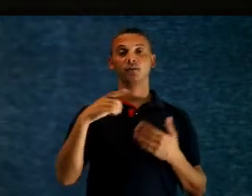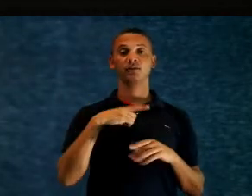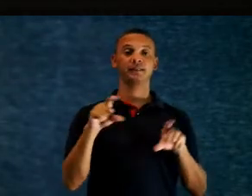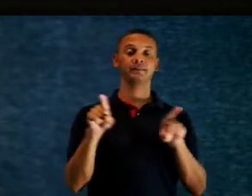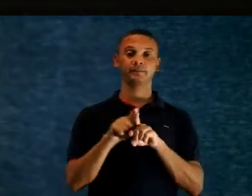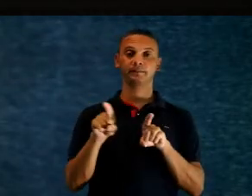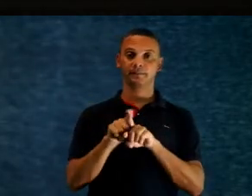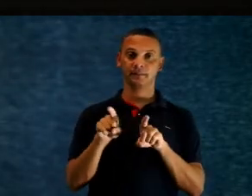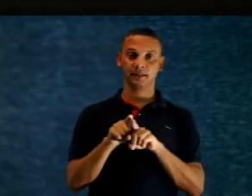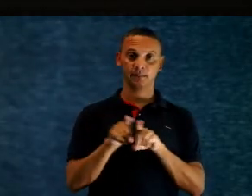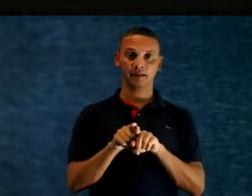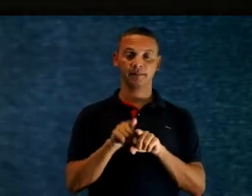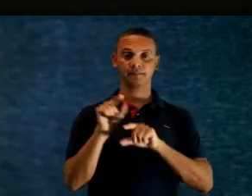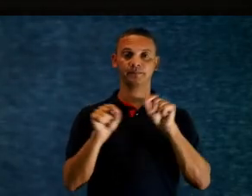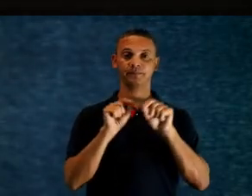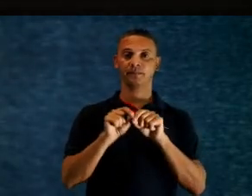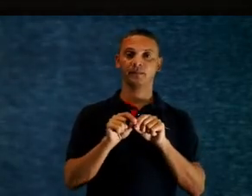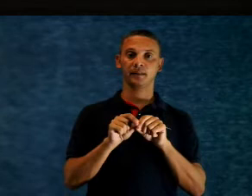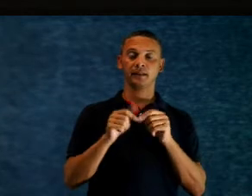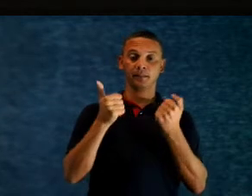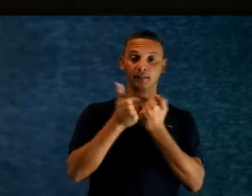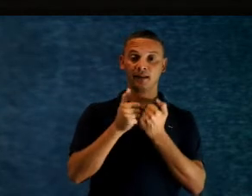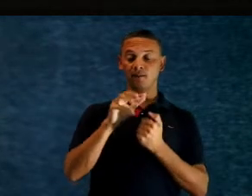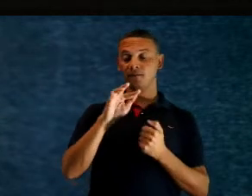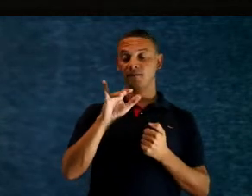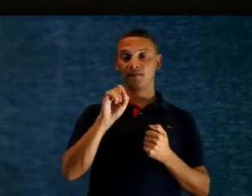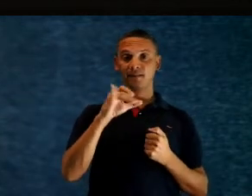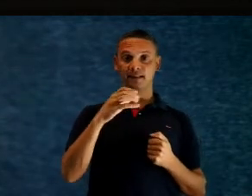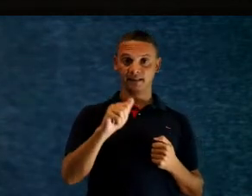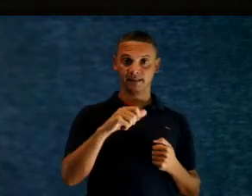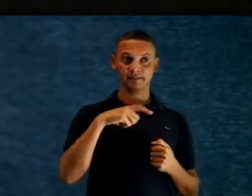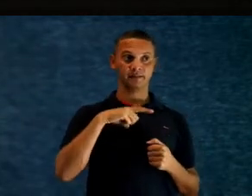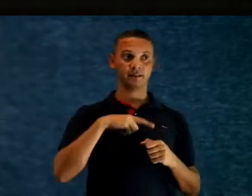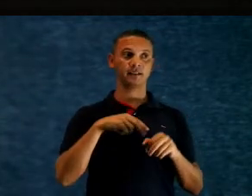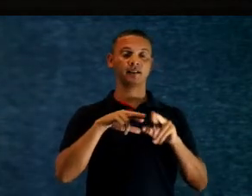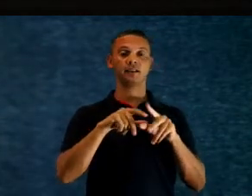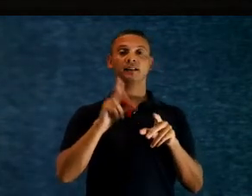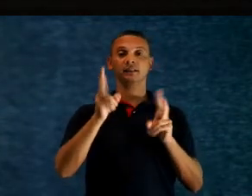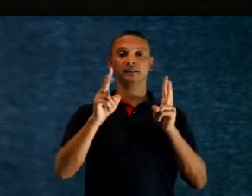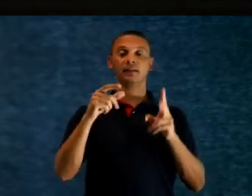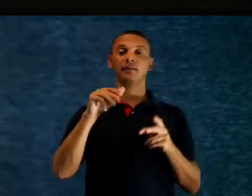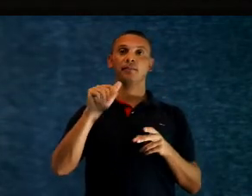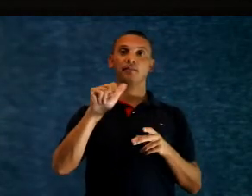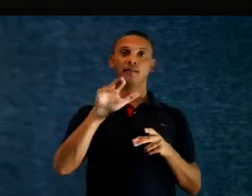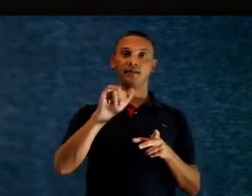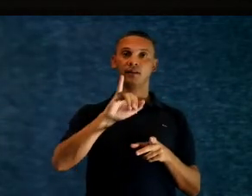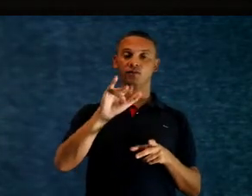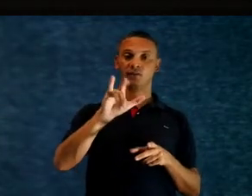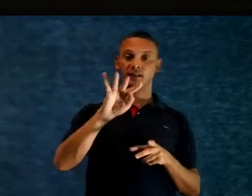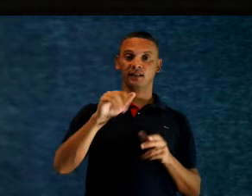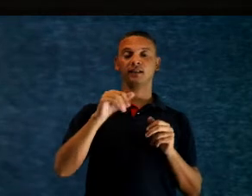com os pais. E há até um aspecto, Flávia, que a sua pergunta me faz